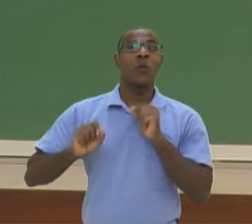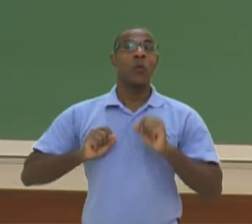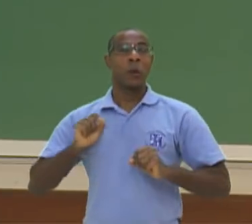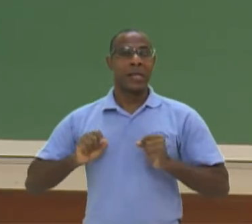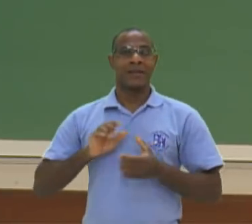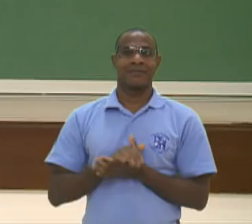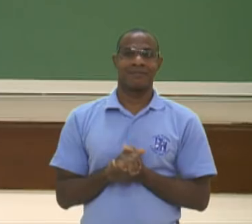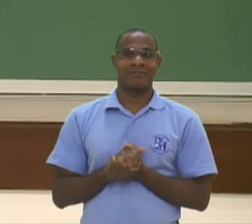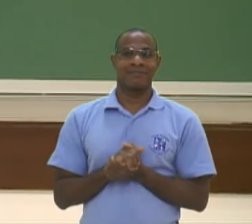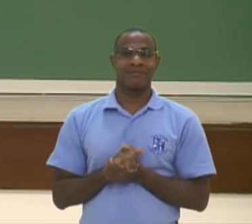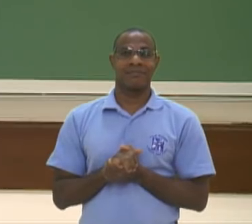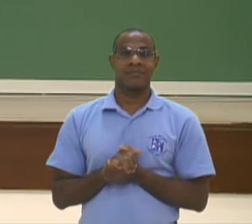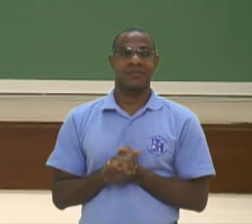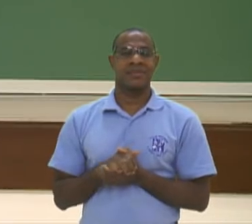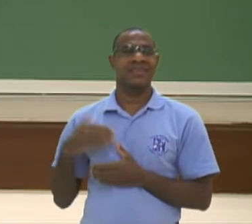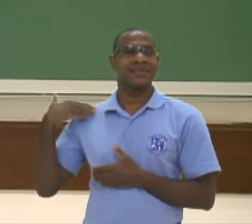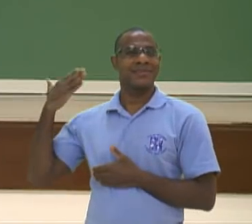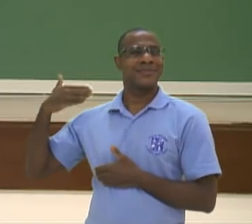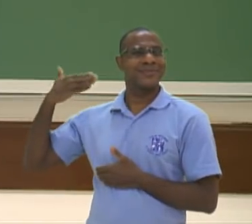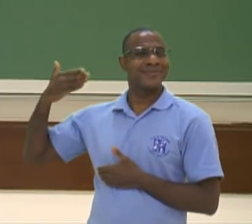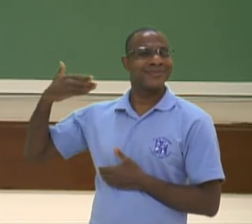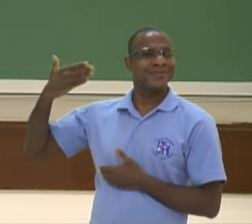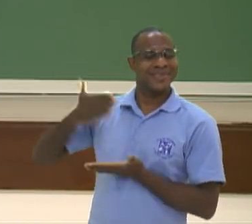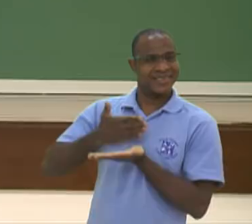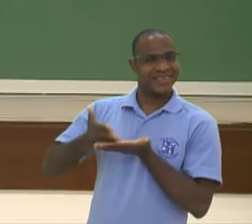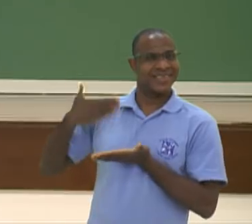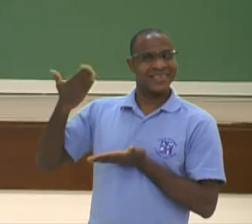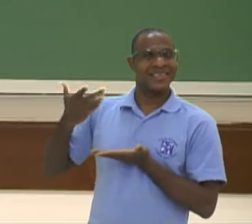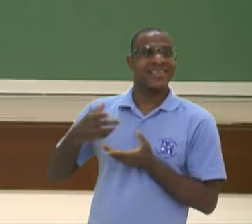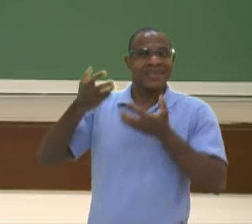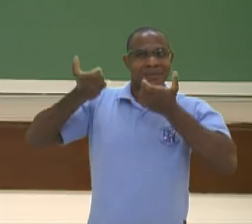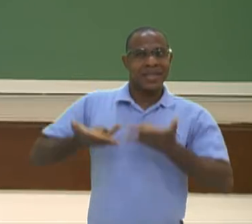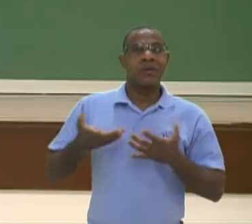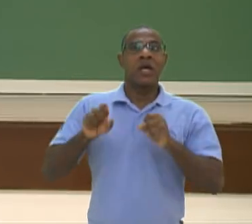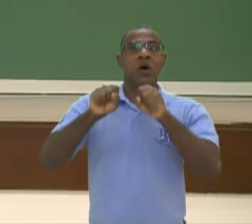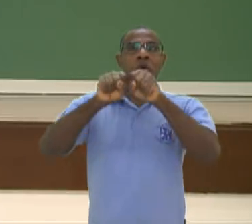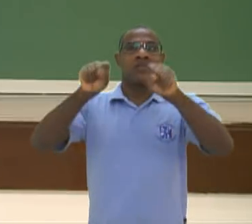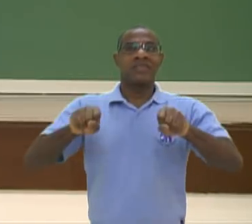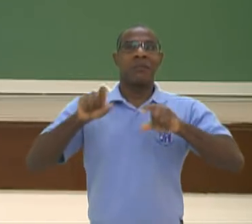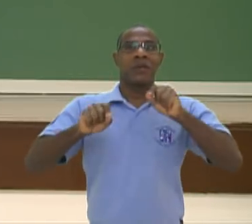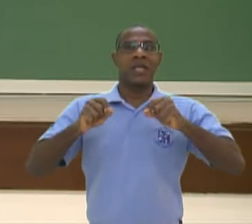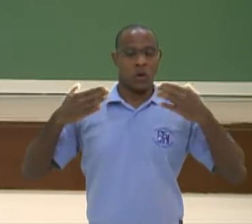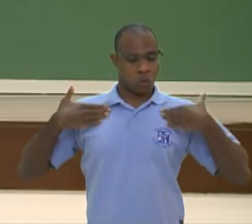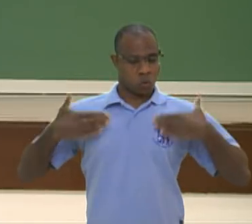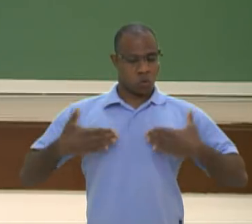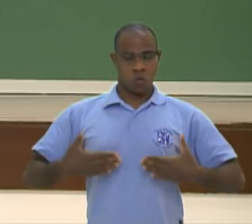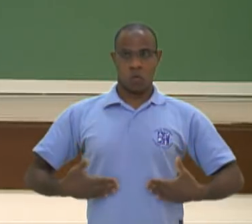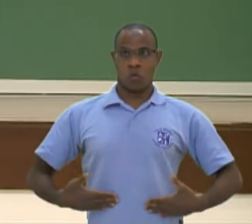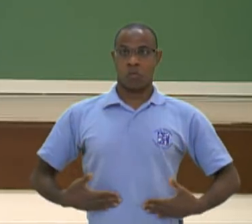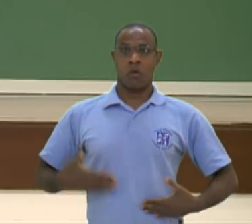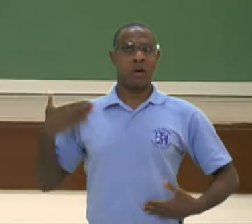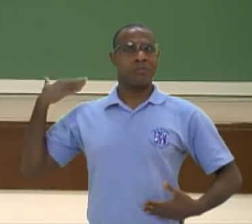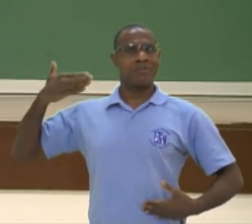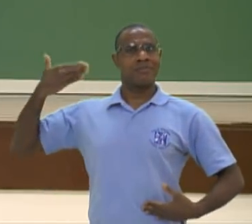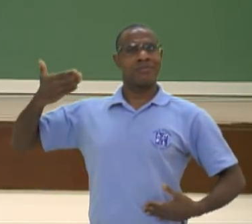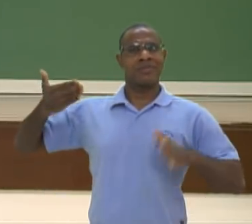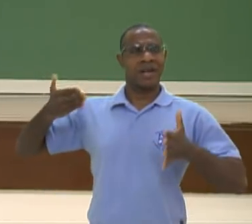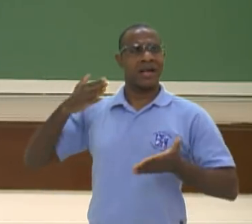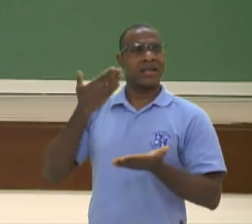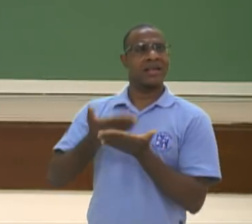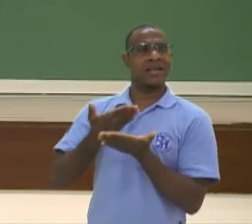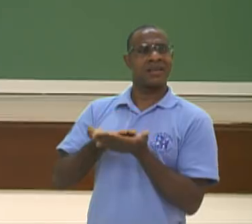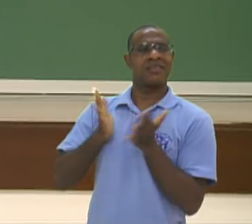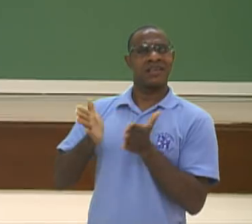que desde que nós iniciamos os sistemas do corpo humano, olha só quantos a gente já estudou.